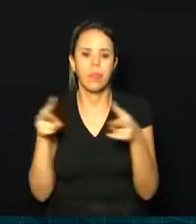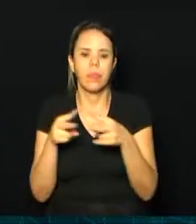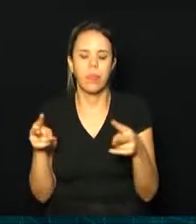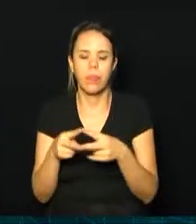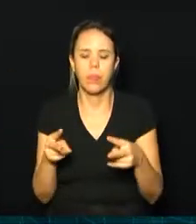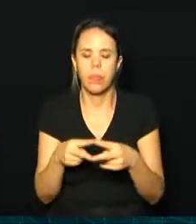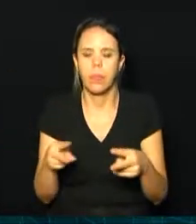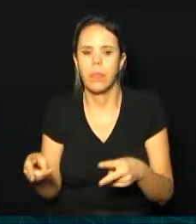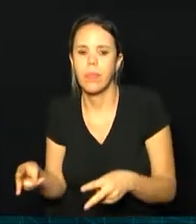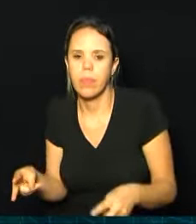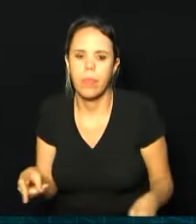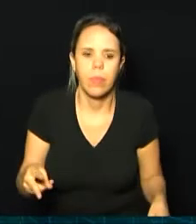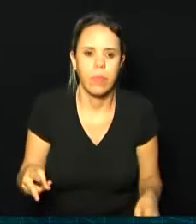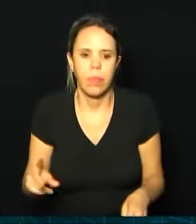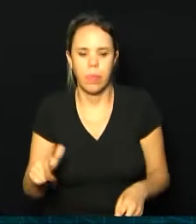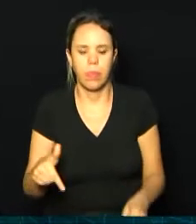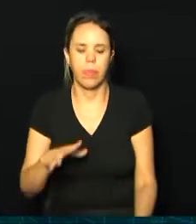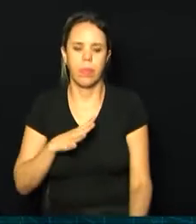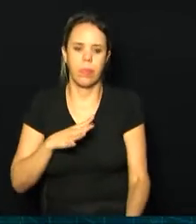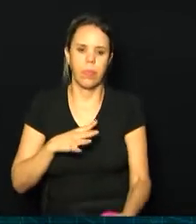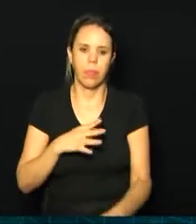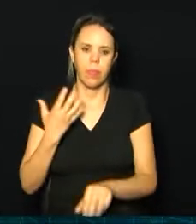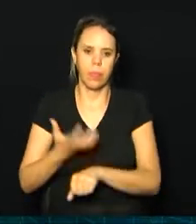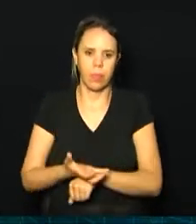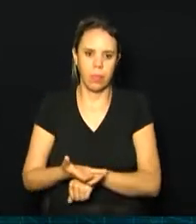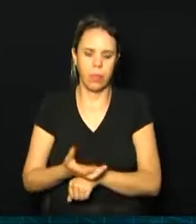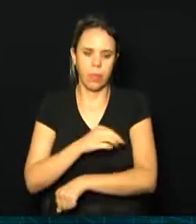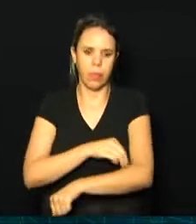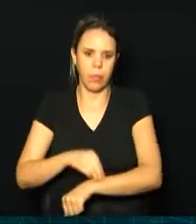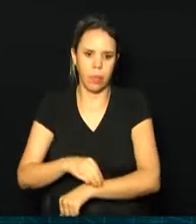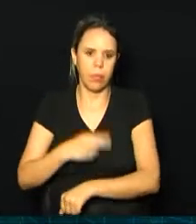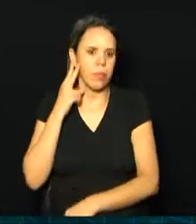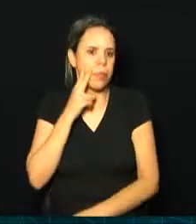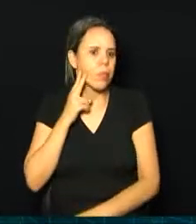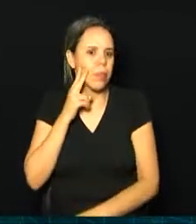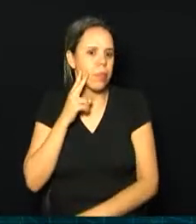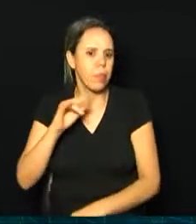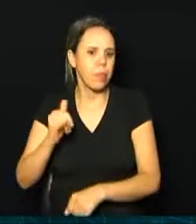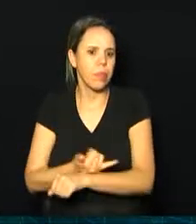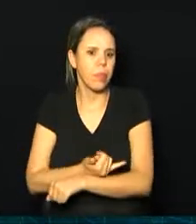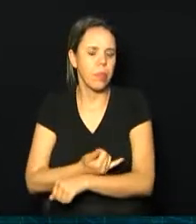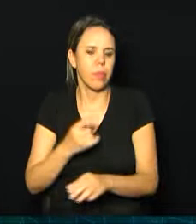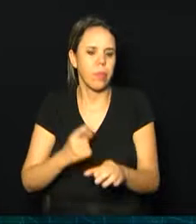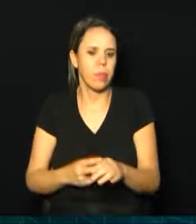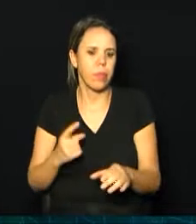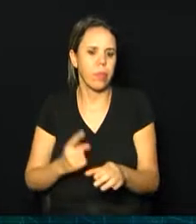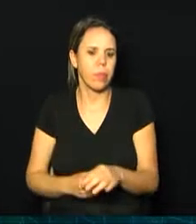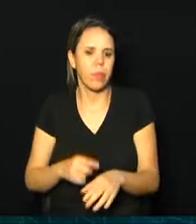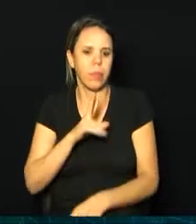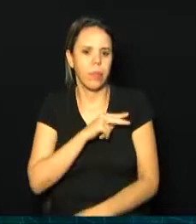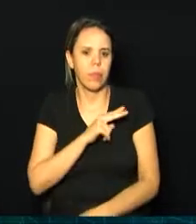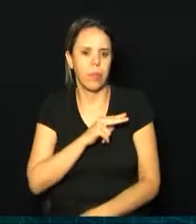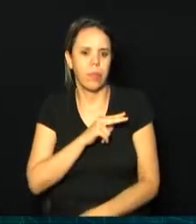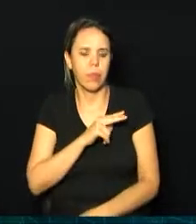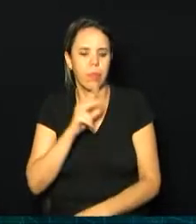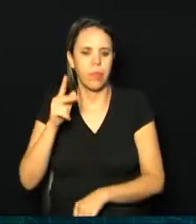Paulínia, 307. Na sequência, Nova Odessa, Montemor, Vinhedo estão aí entre 200 e 100.